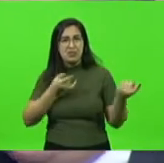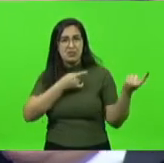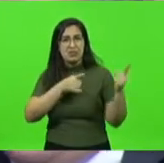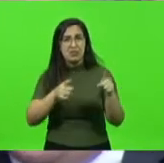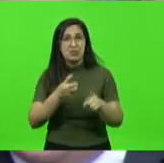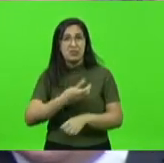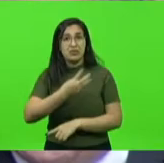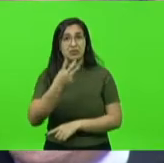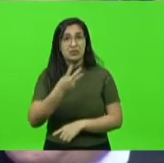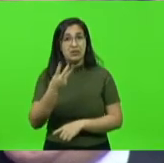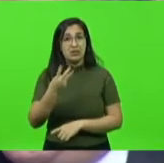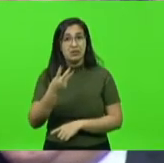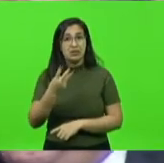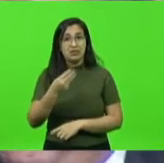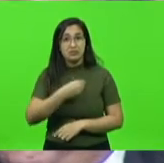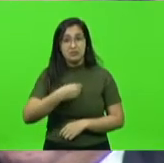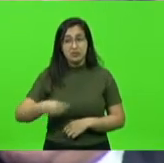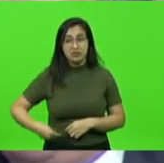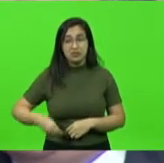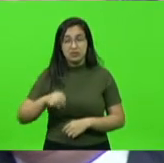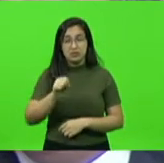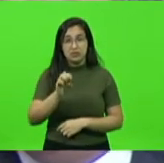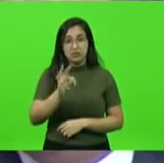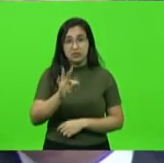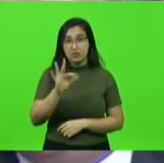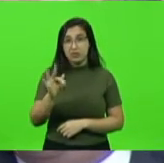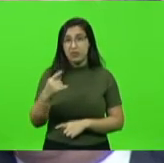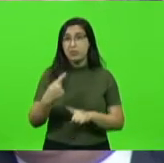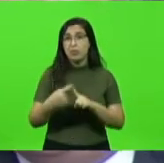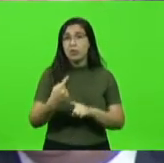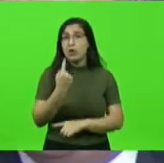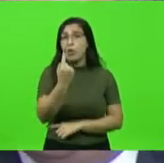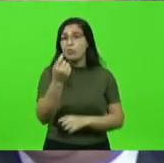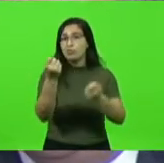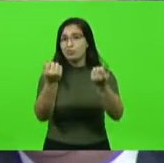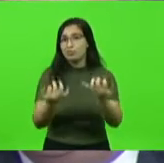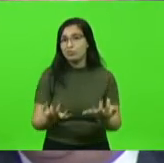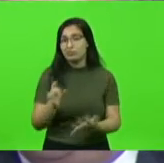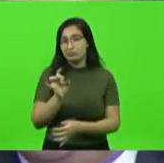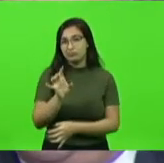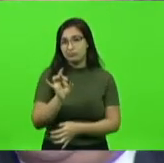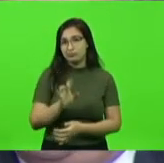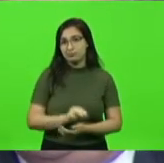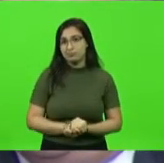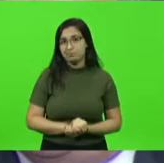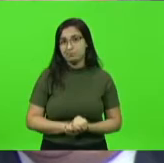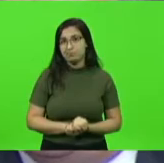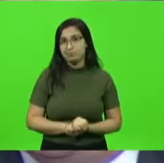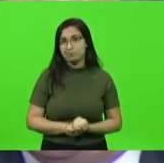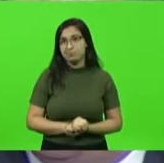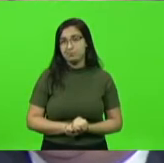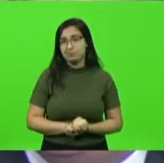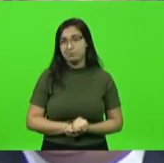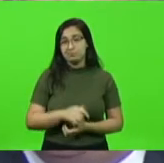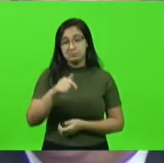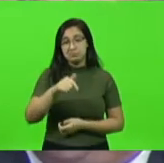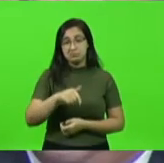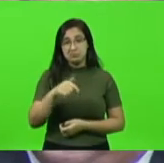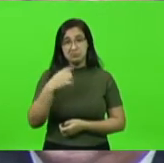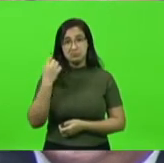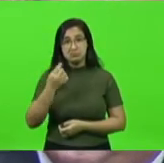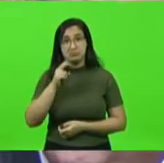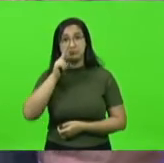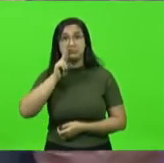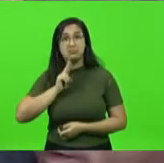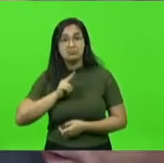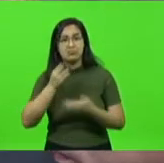quê? Uma explicação, uma única só. Uma única explicação disso. E aqui dentro, deputado Ivanates, bem diz